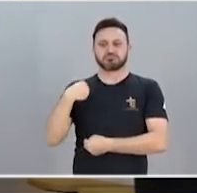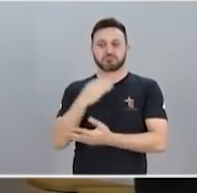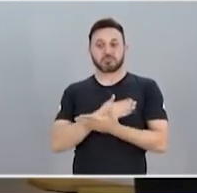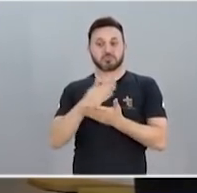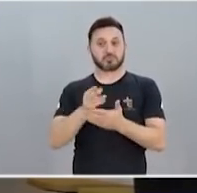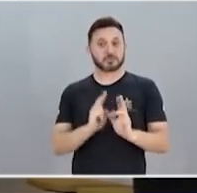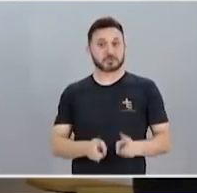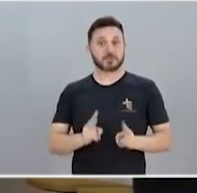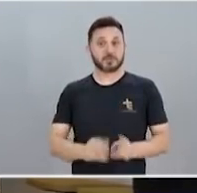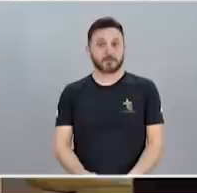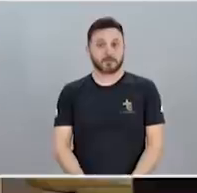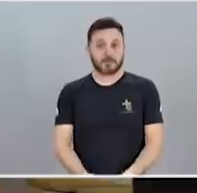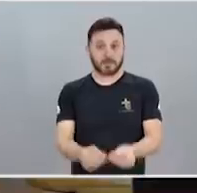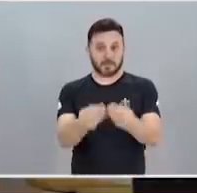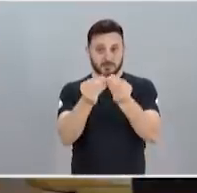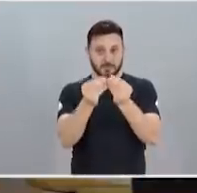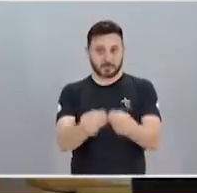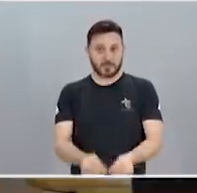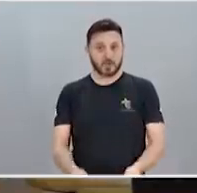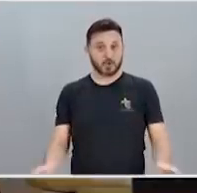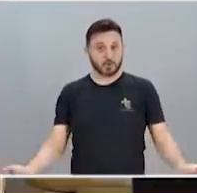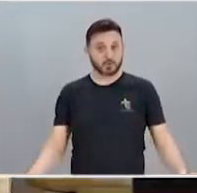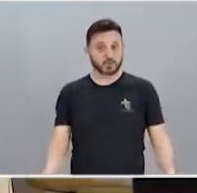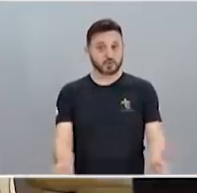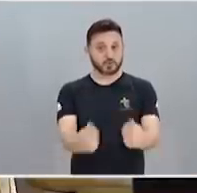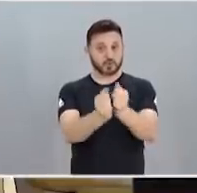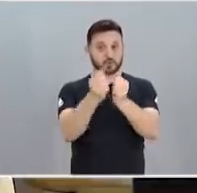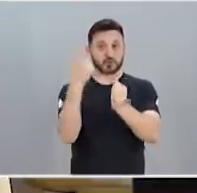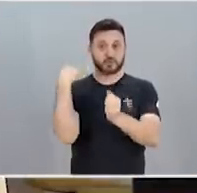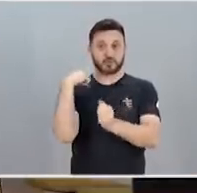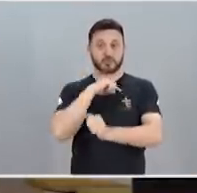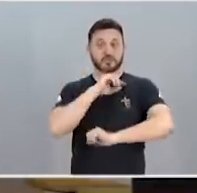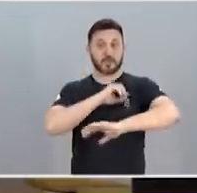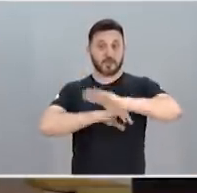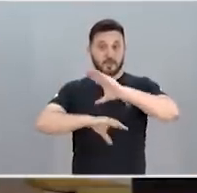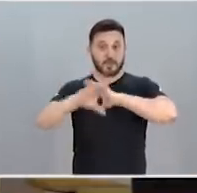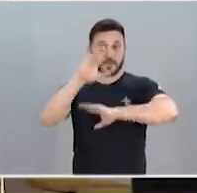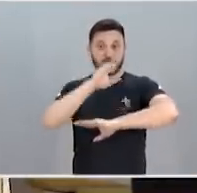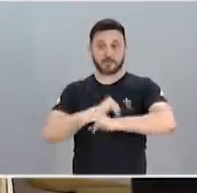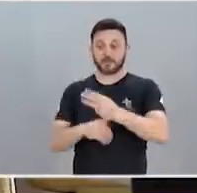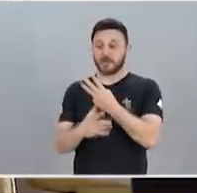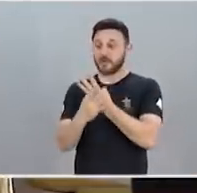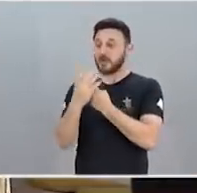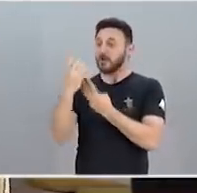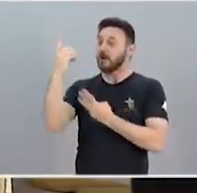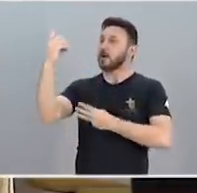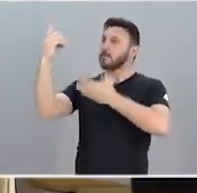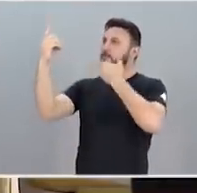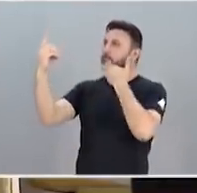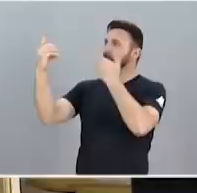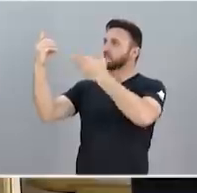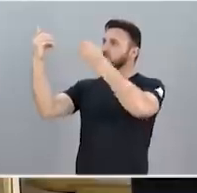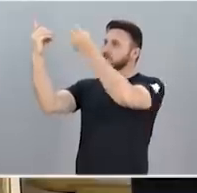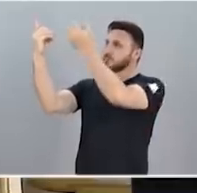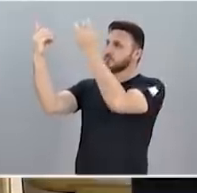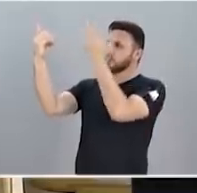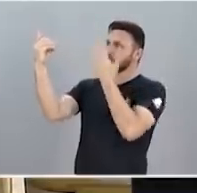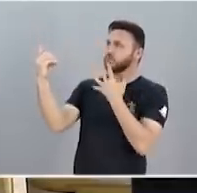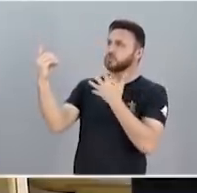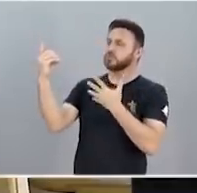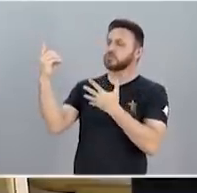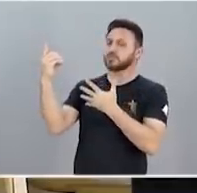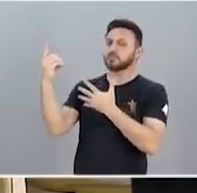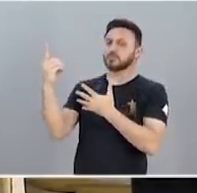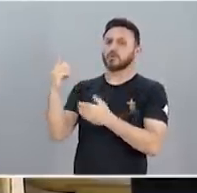toda a celebração, e vamos juntos, cantando, fazendo a invocação da Santíssima Trindade,